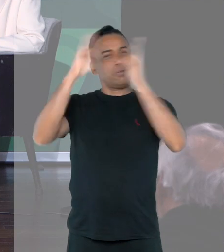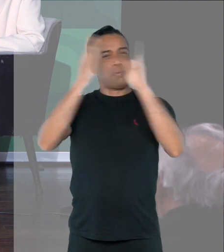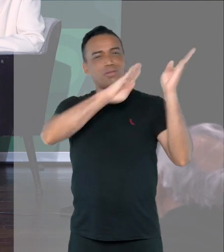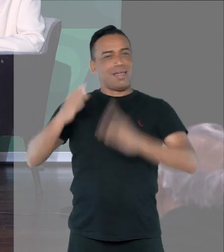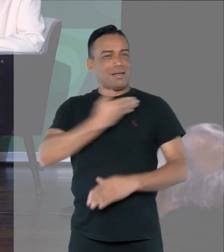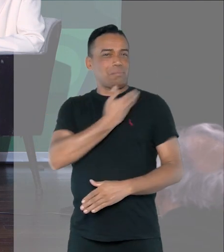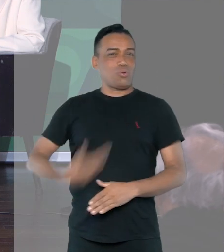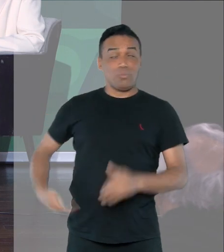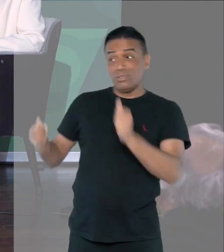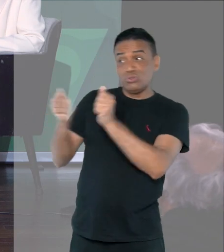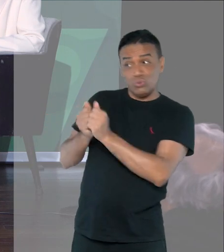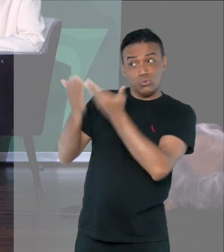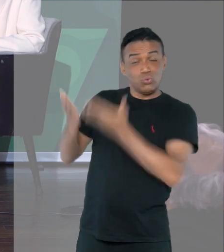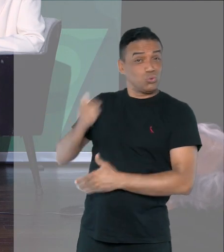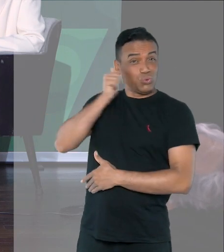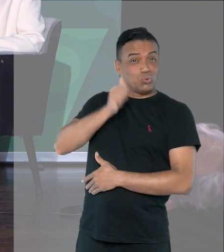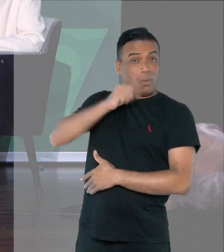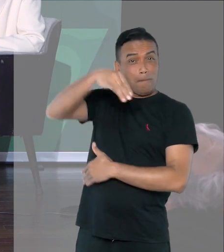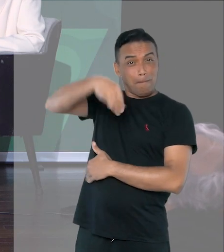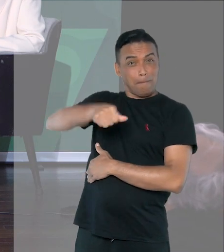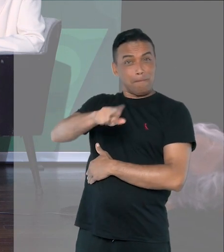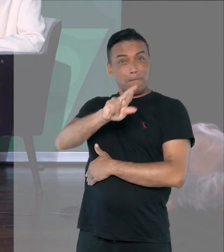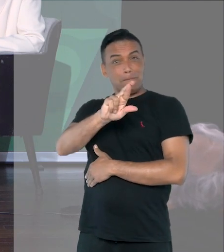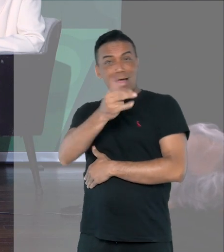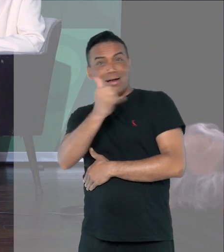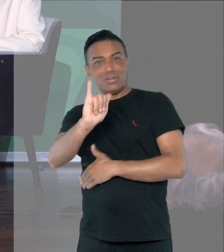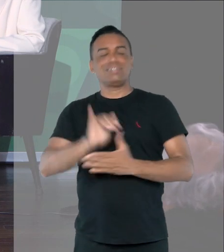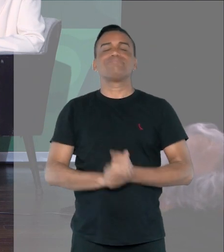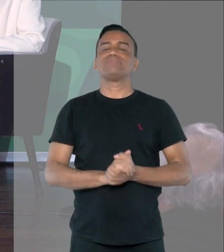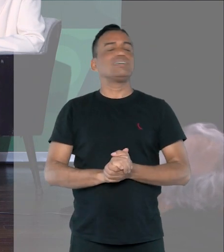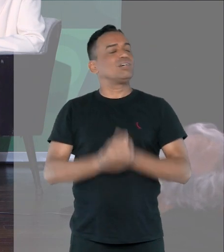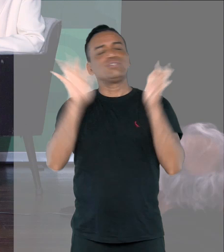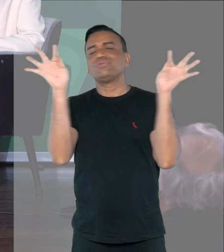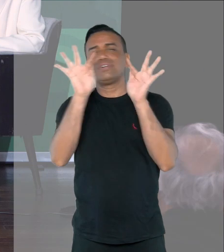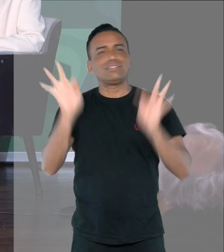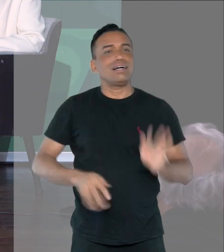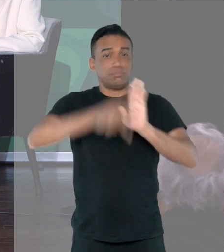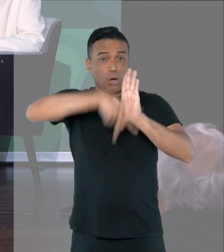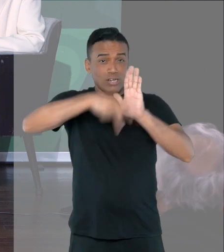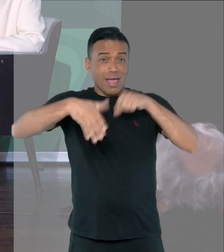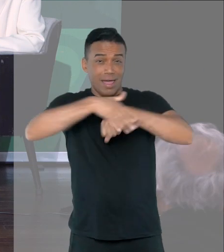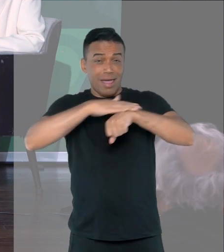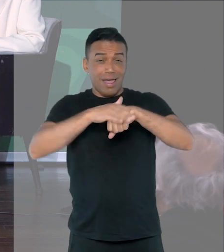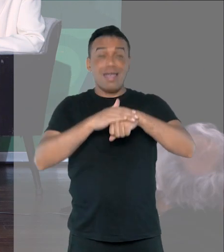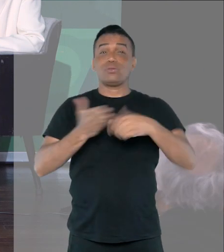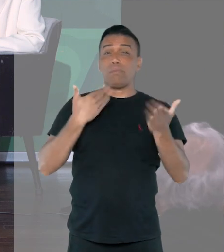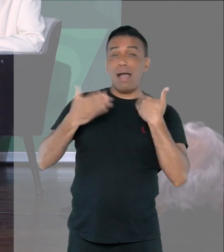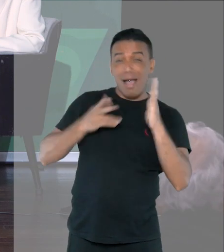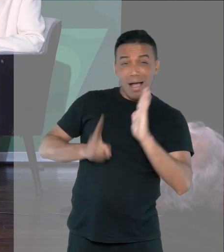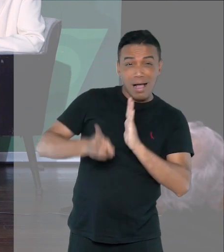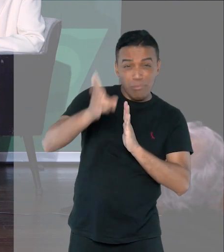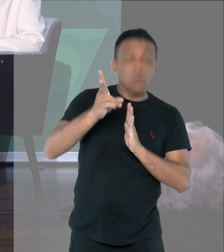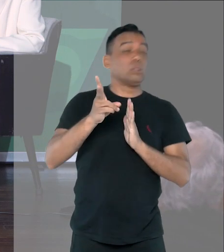estar aqui na companhia da Mary, dizer da felicidade que é no Sempre um Papo, nesses quase 40